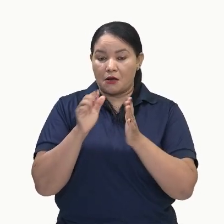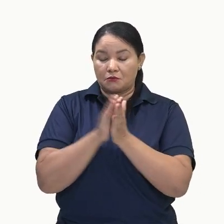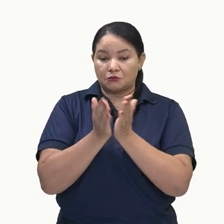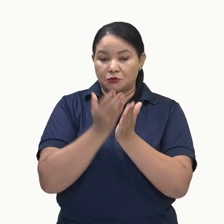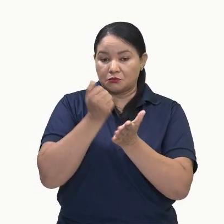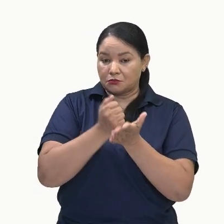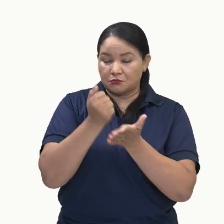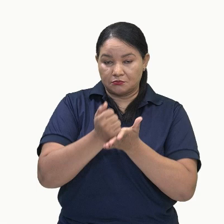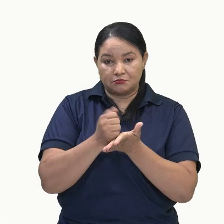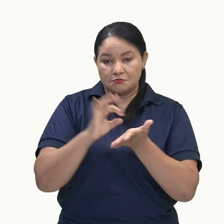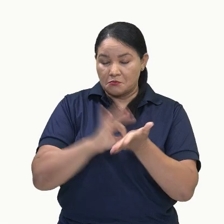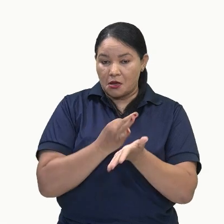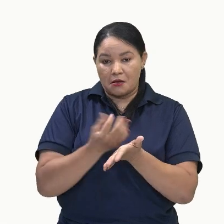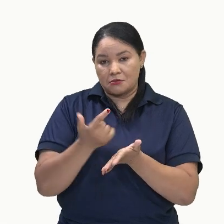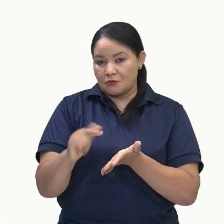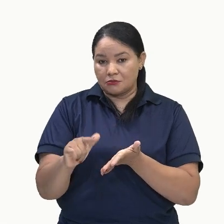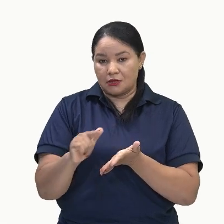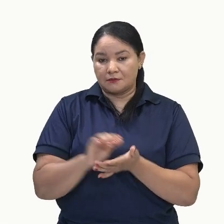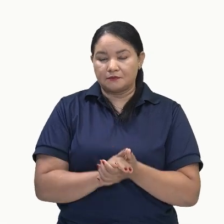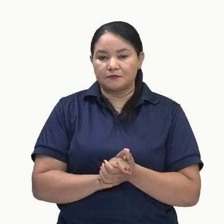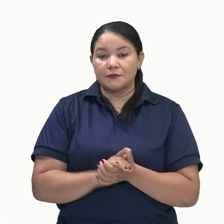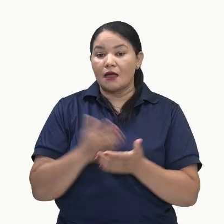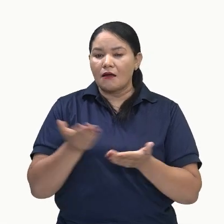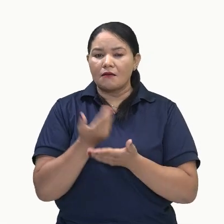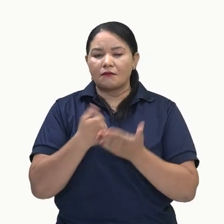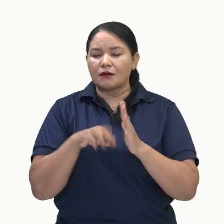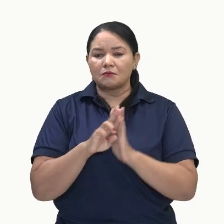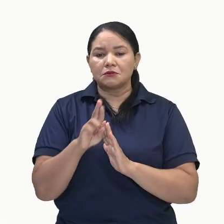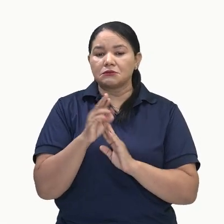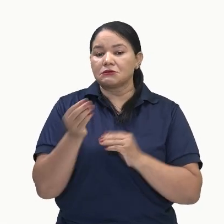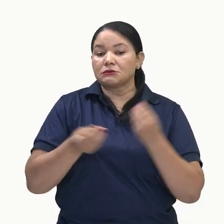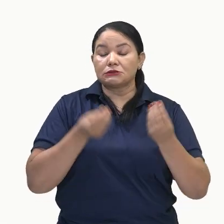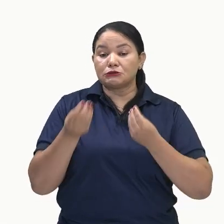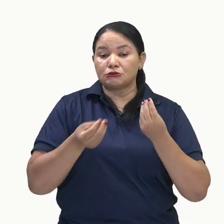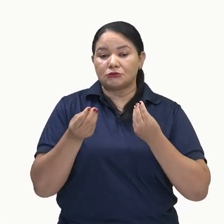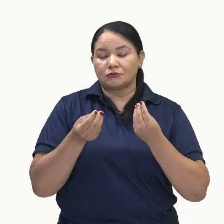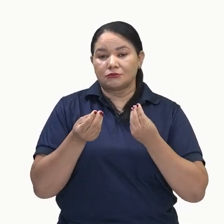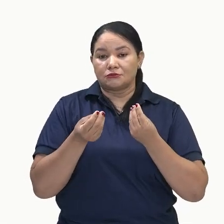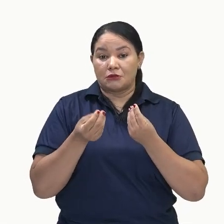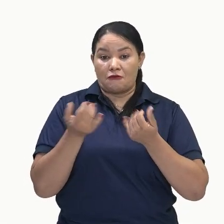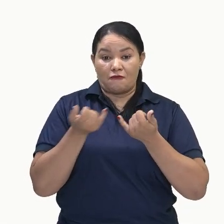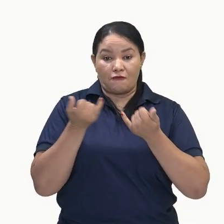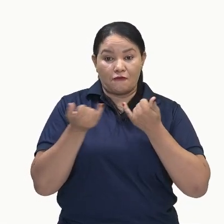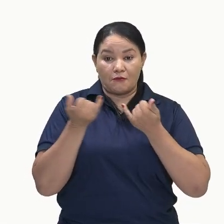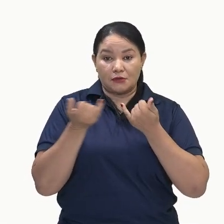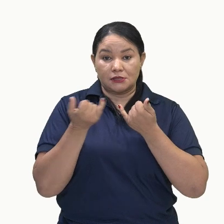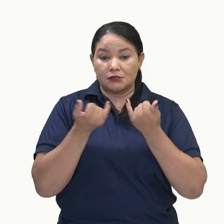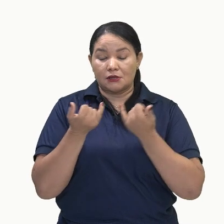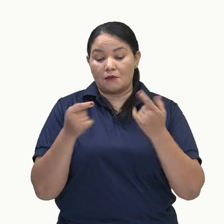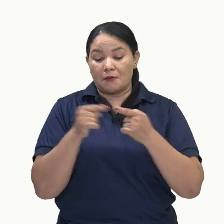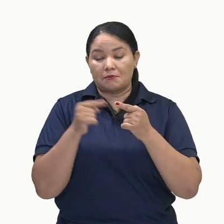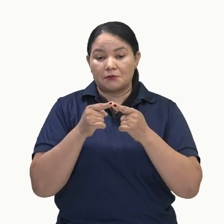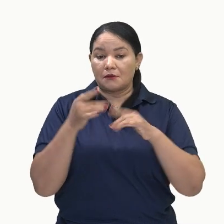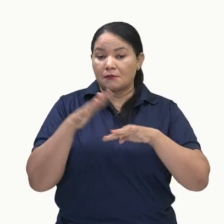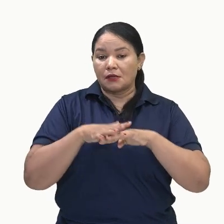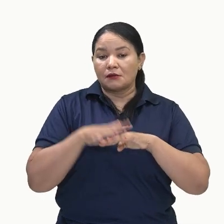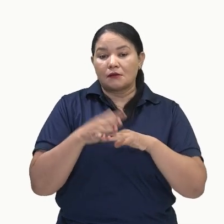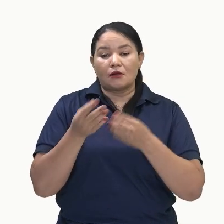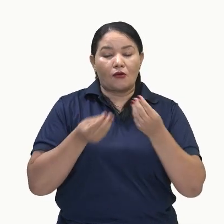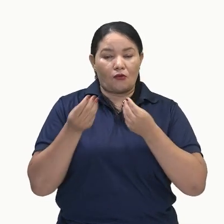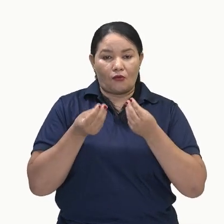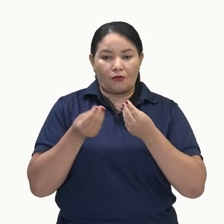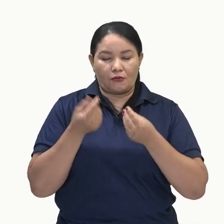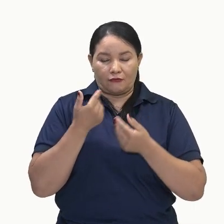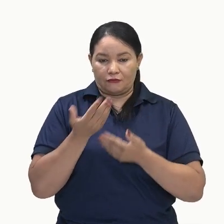E aí nós vamos, alunos, representar. Ó, como podemos representar cada informação na linguagem matemática porcentagem? Como